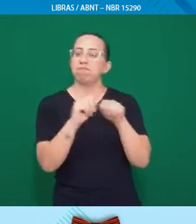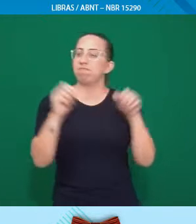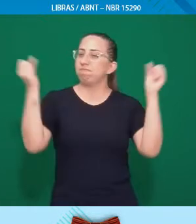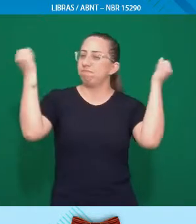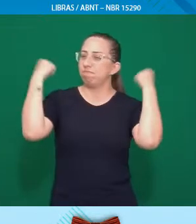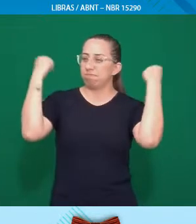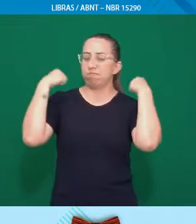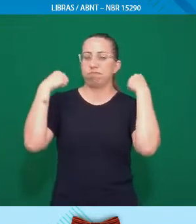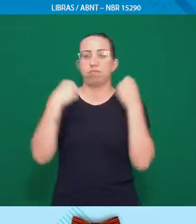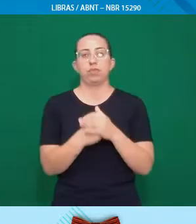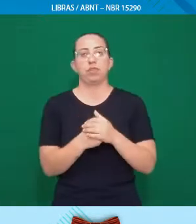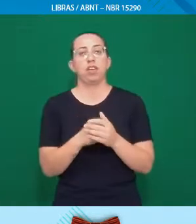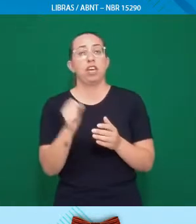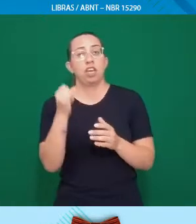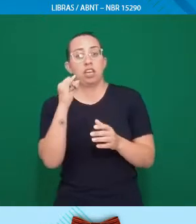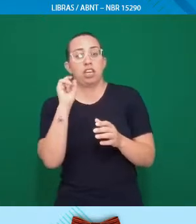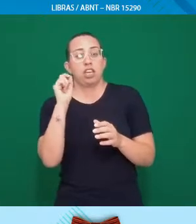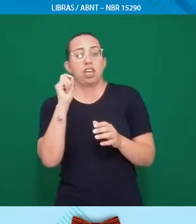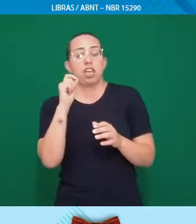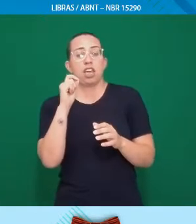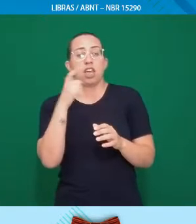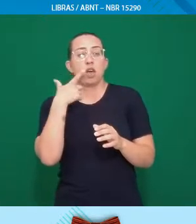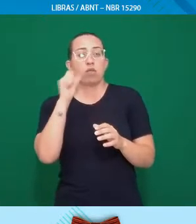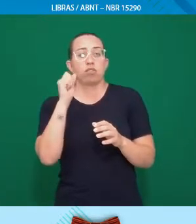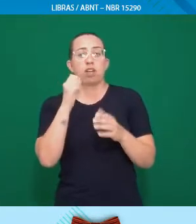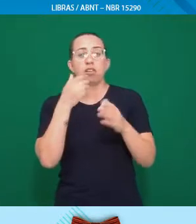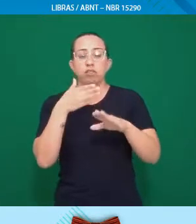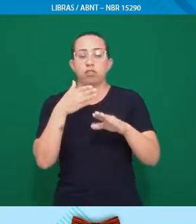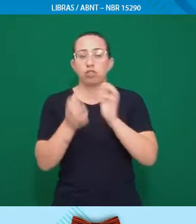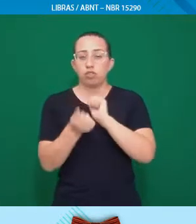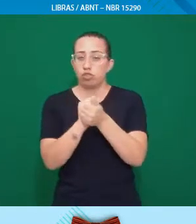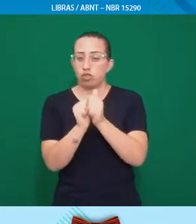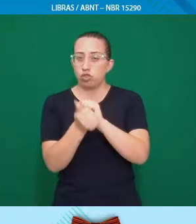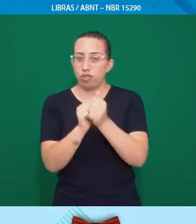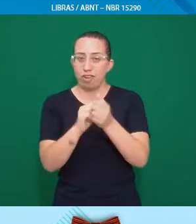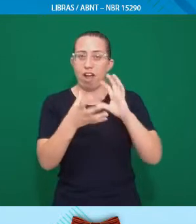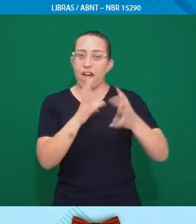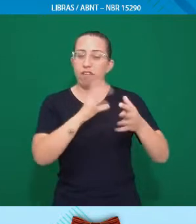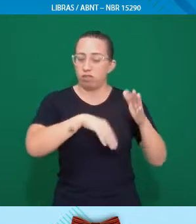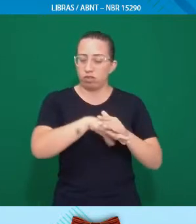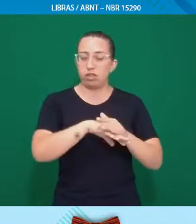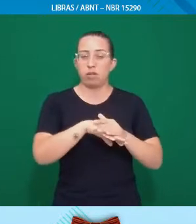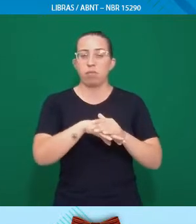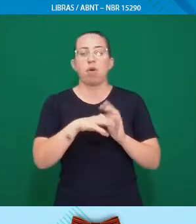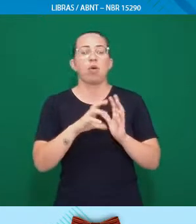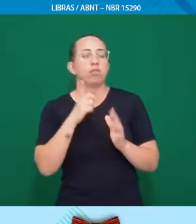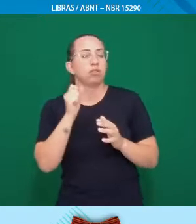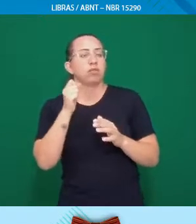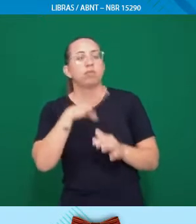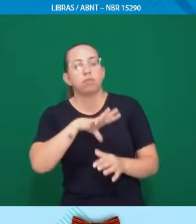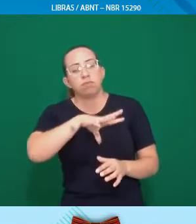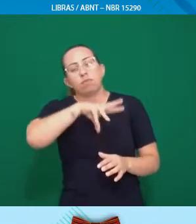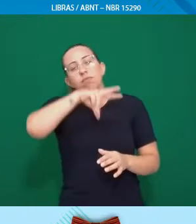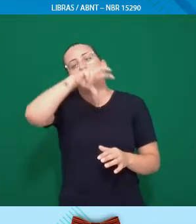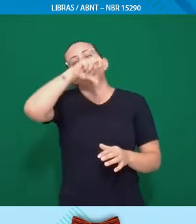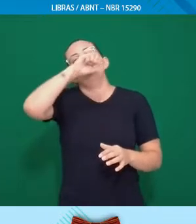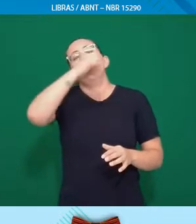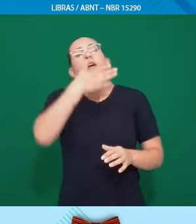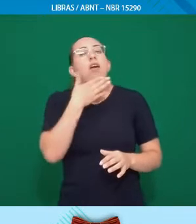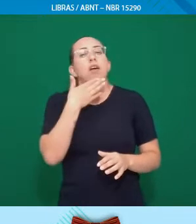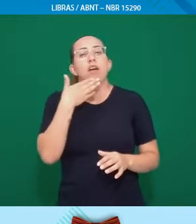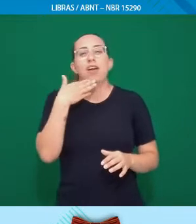auxilia no aumento da capacidade cardiorrespiratória e potência aeróbica o esporte também fortalece a